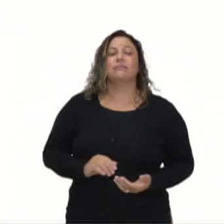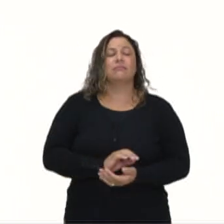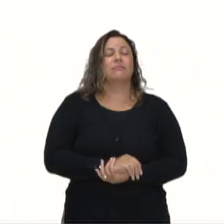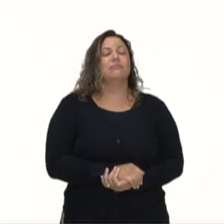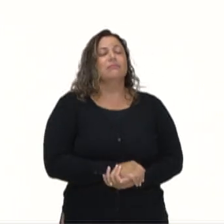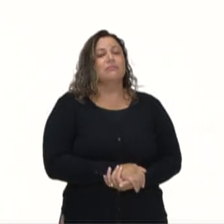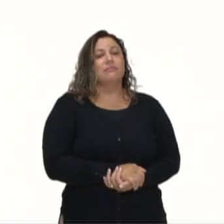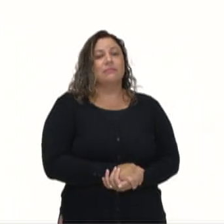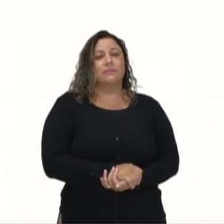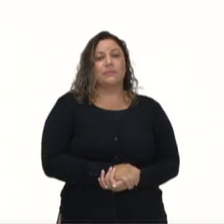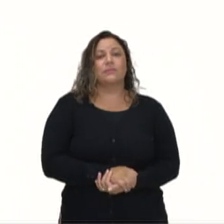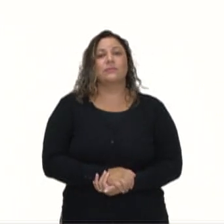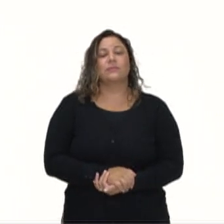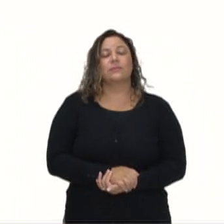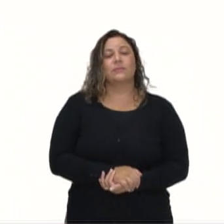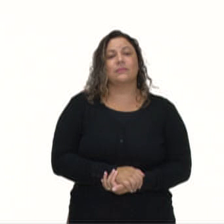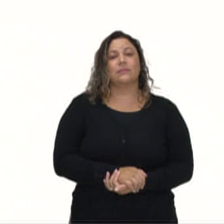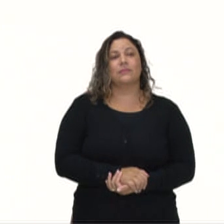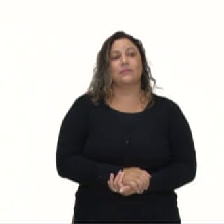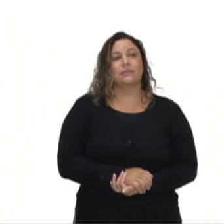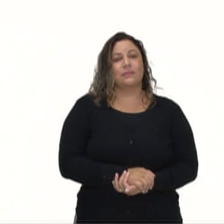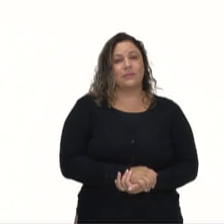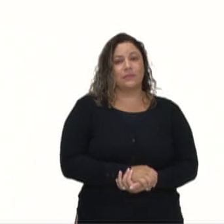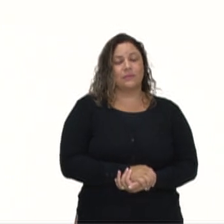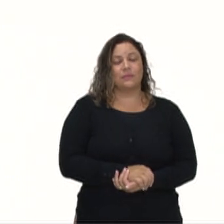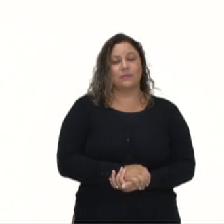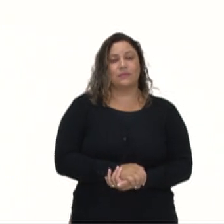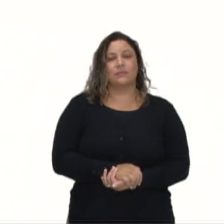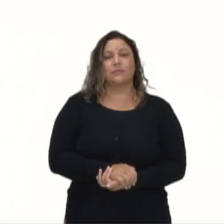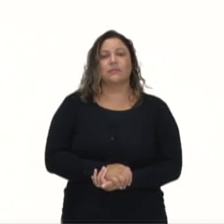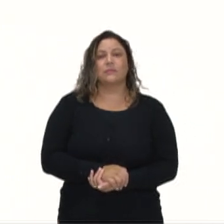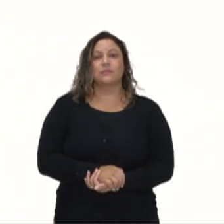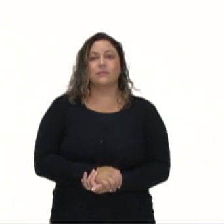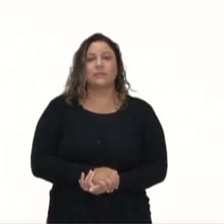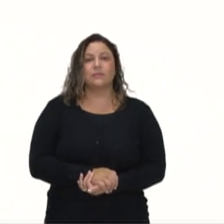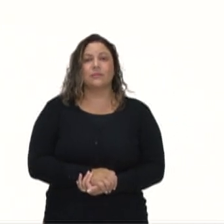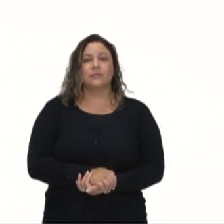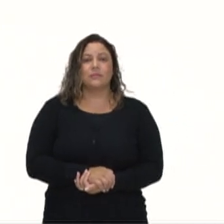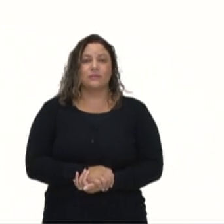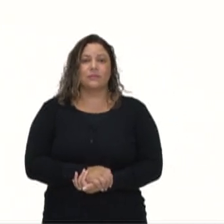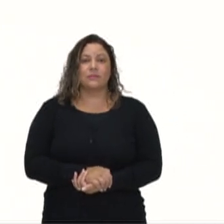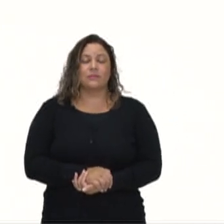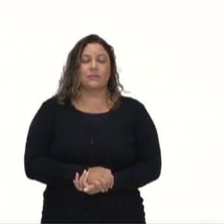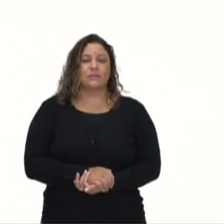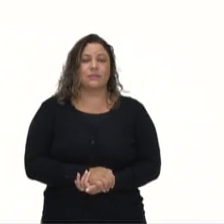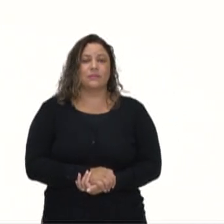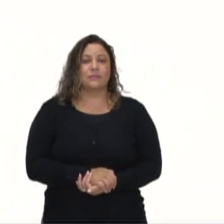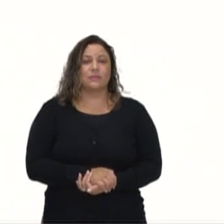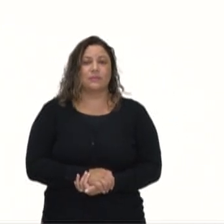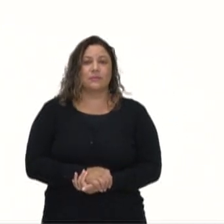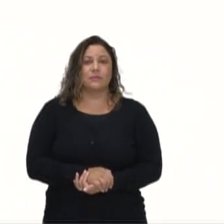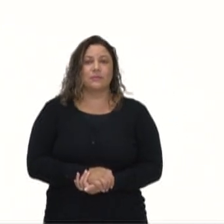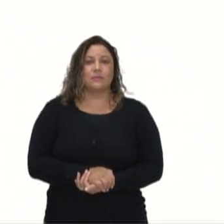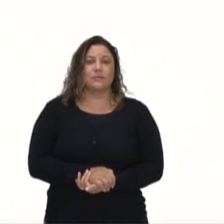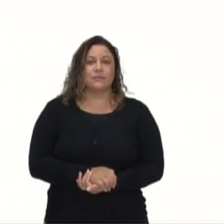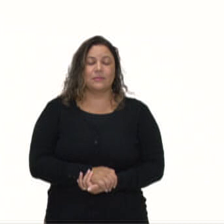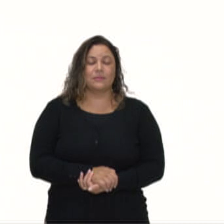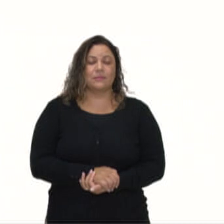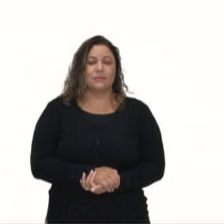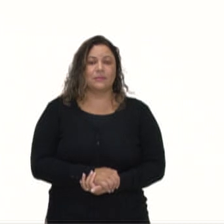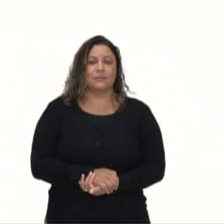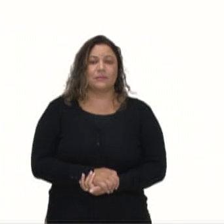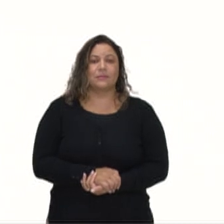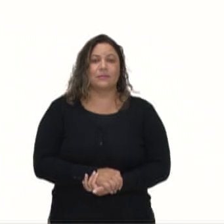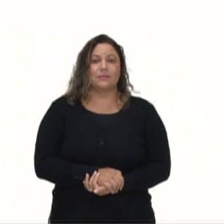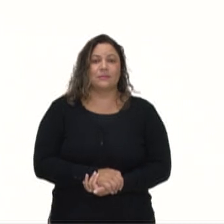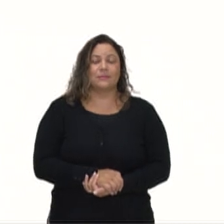about following your passion. Now, create a poster with some of the ideas from the interview on success in work